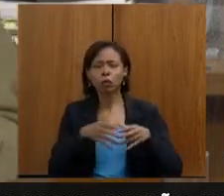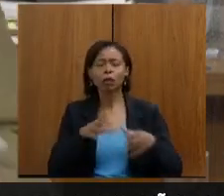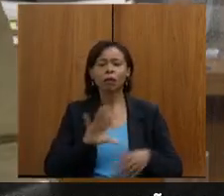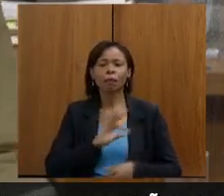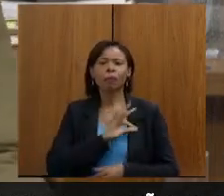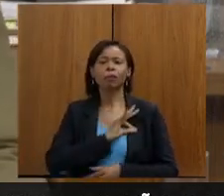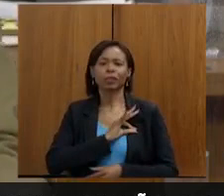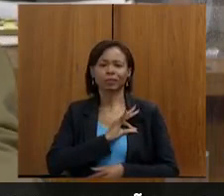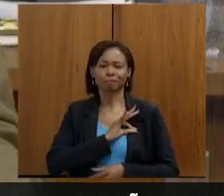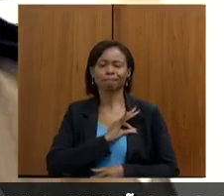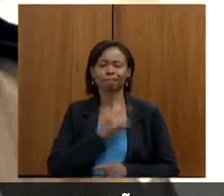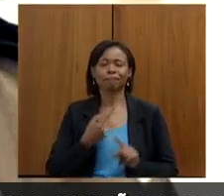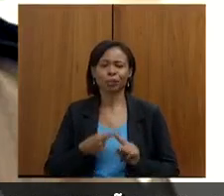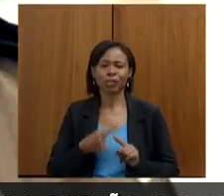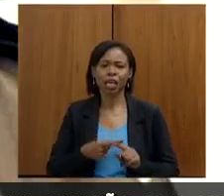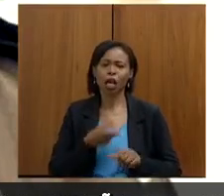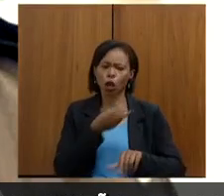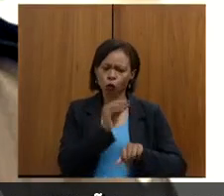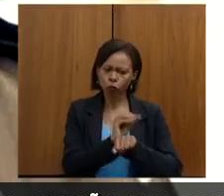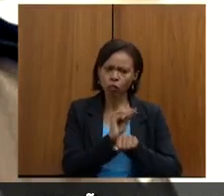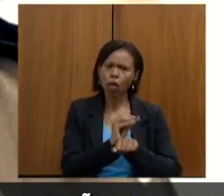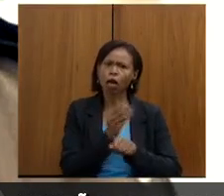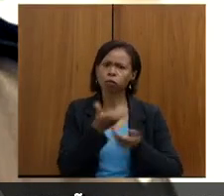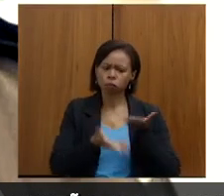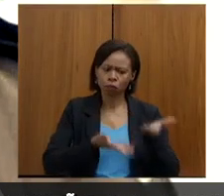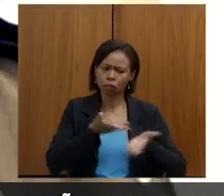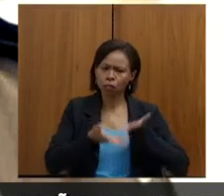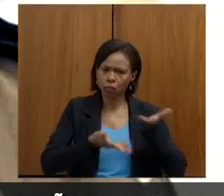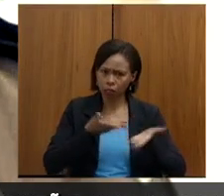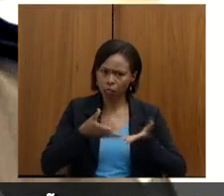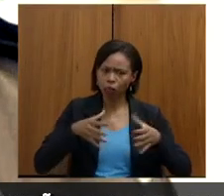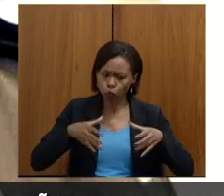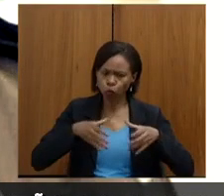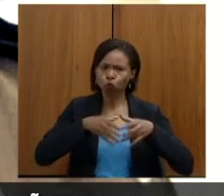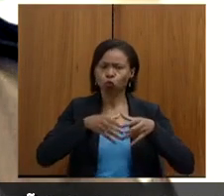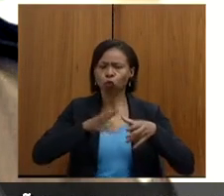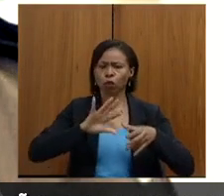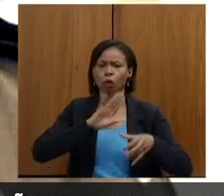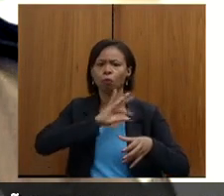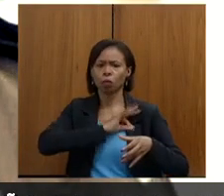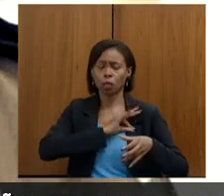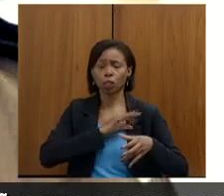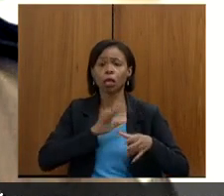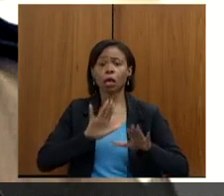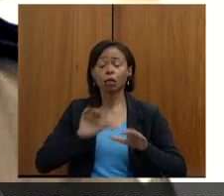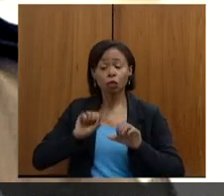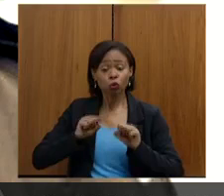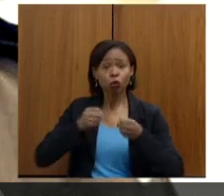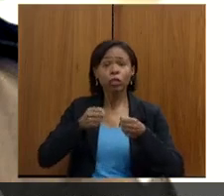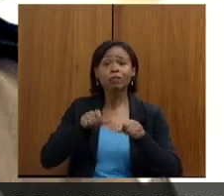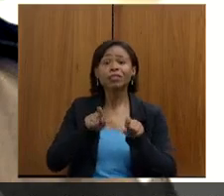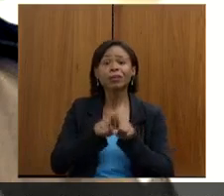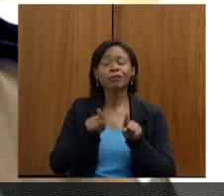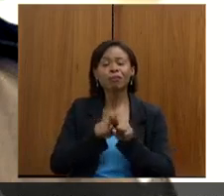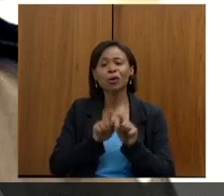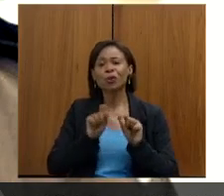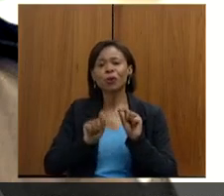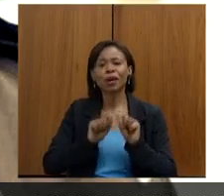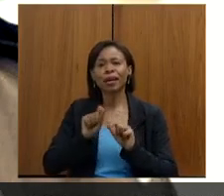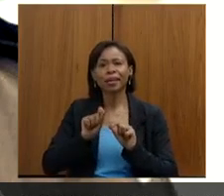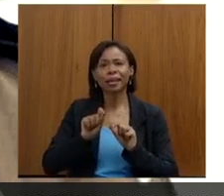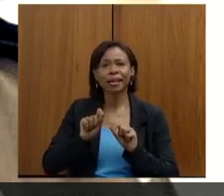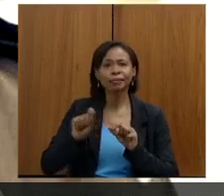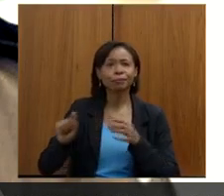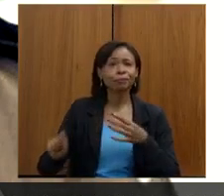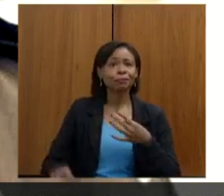cuidando da Nossa tropa cuidando da nossa instituição E aí nós possamos muito um outro lado que a gente diz aí a